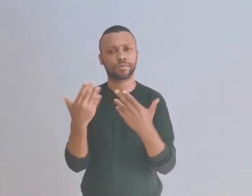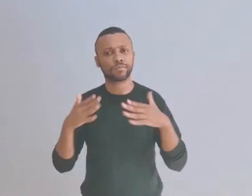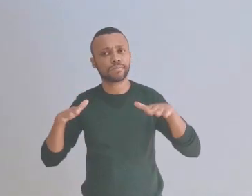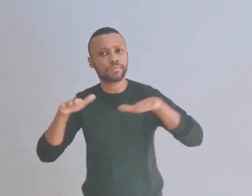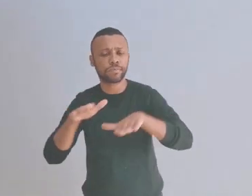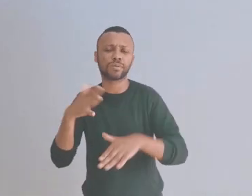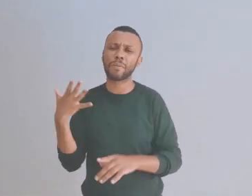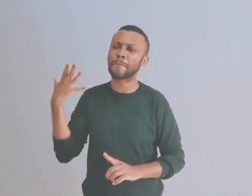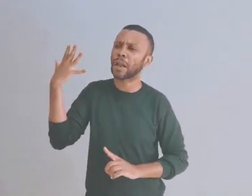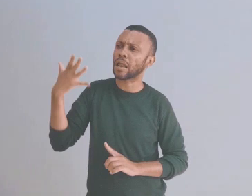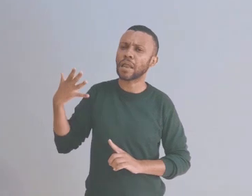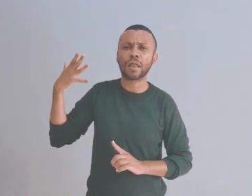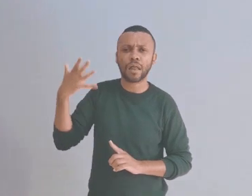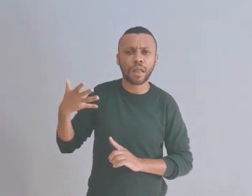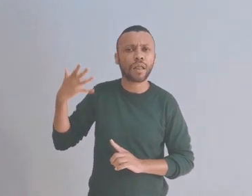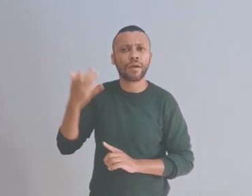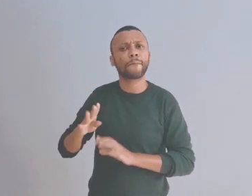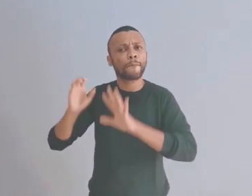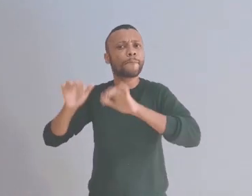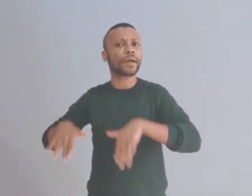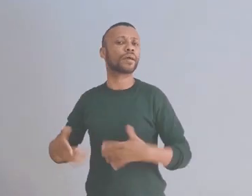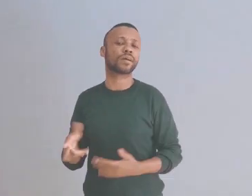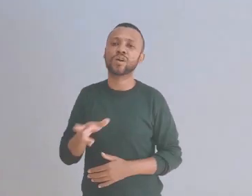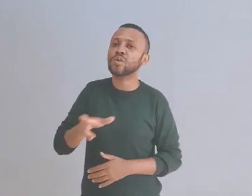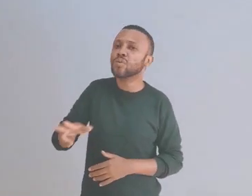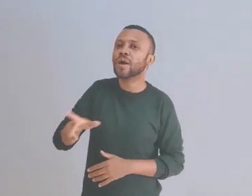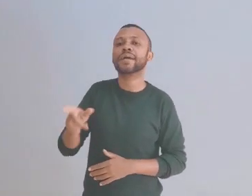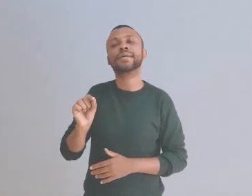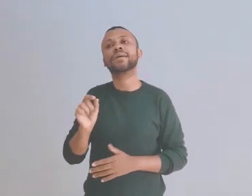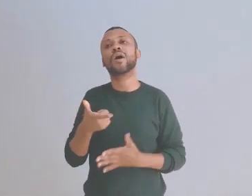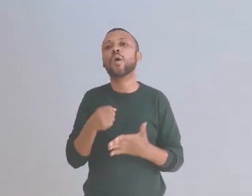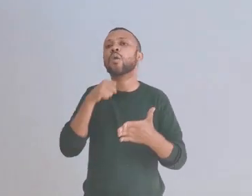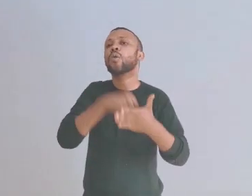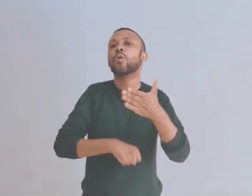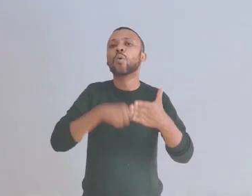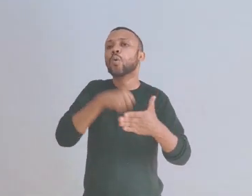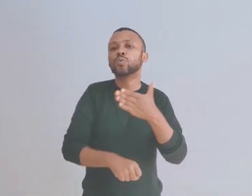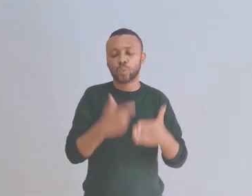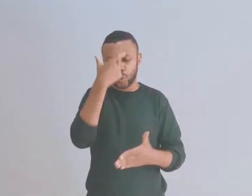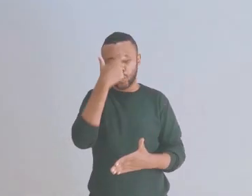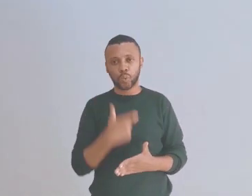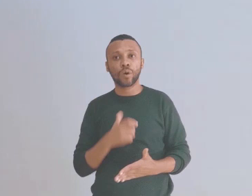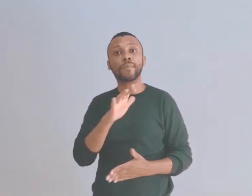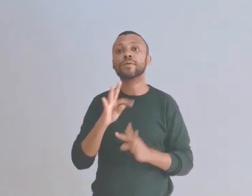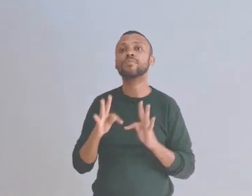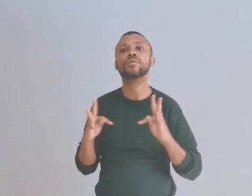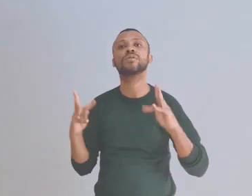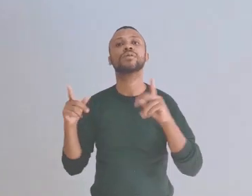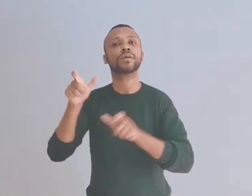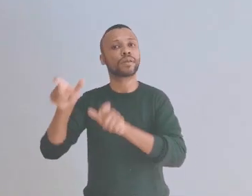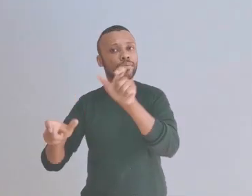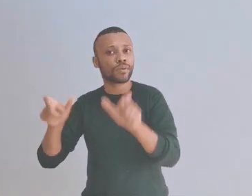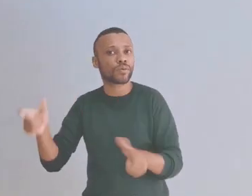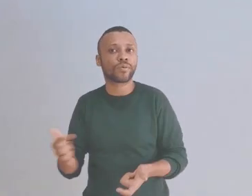bastante. E assim, eu sou não é que eu luto, eu vou lutar por todos, porque assim, aquela pessoa que